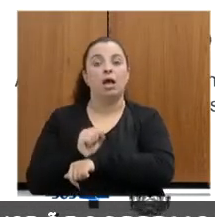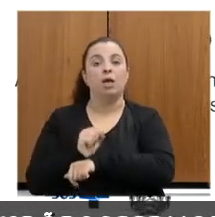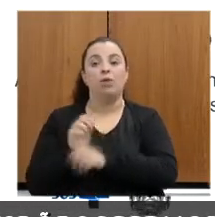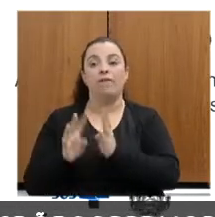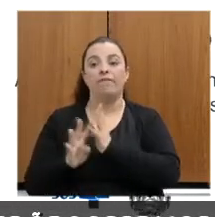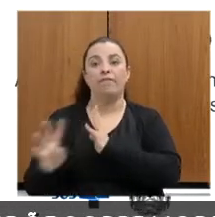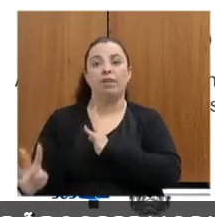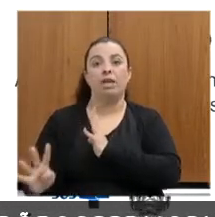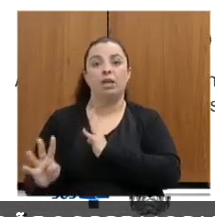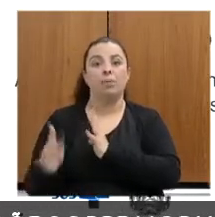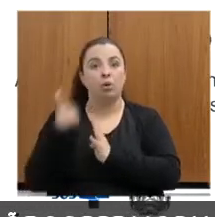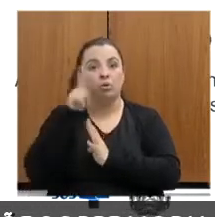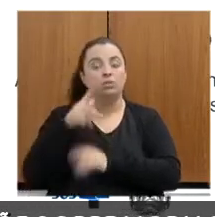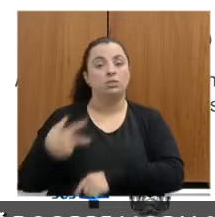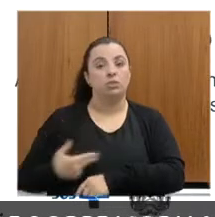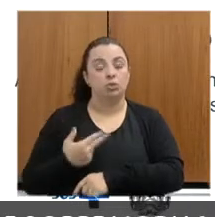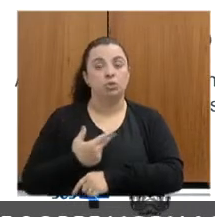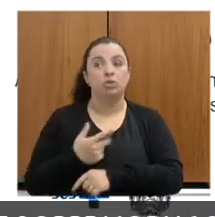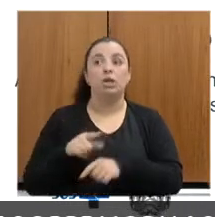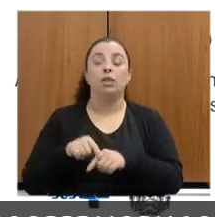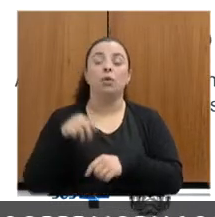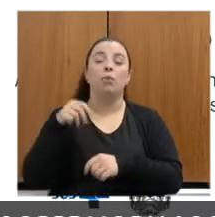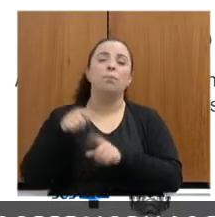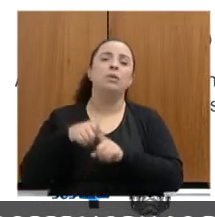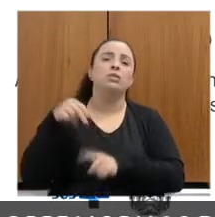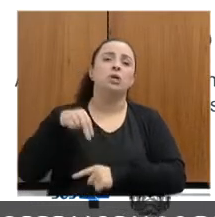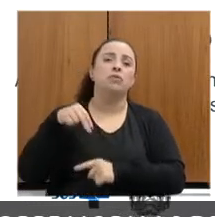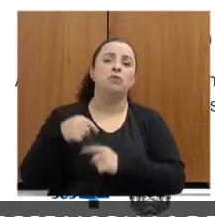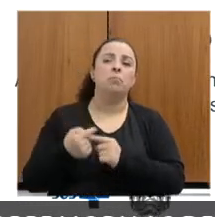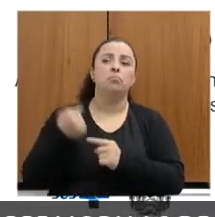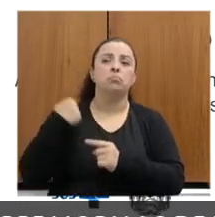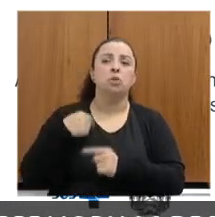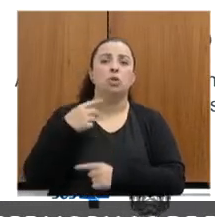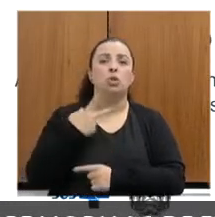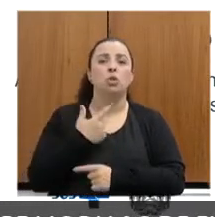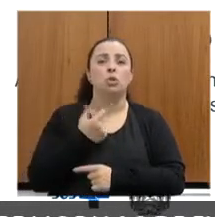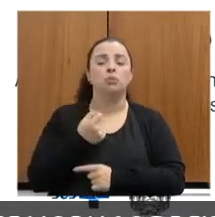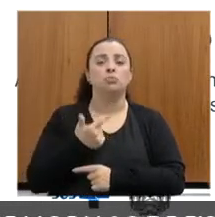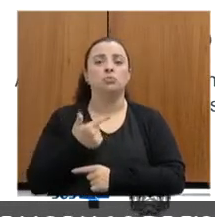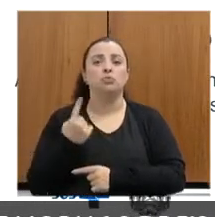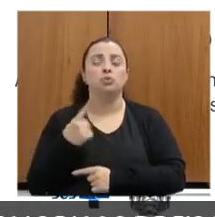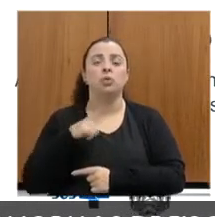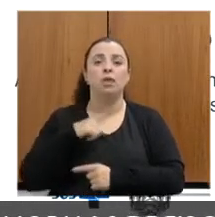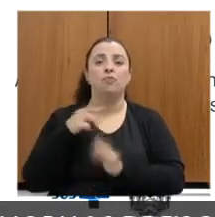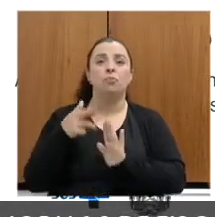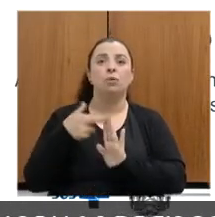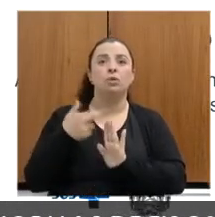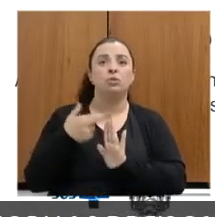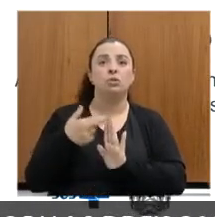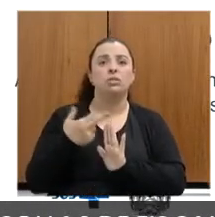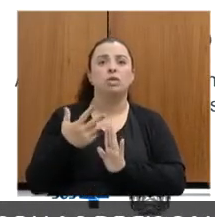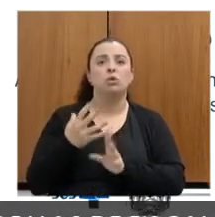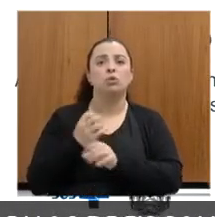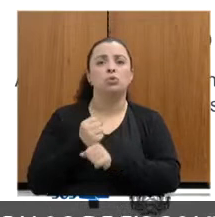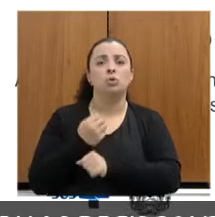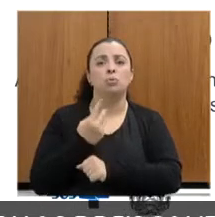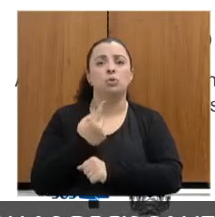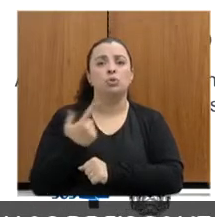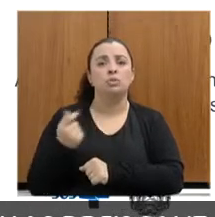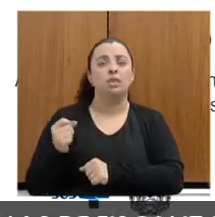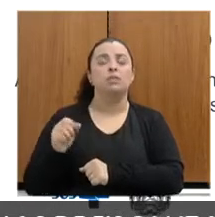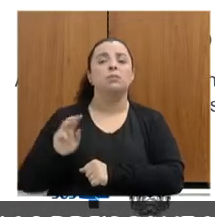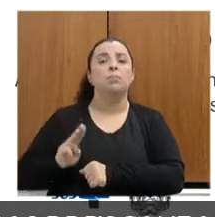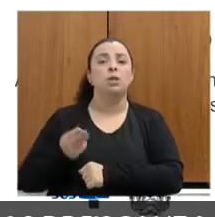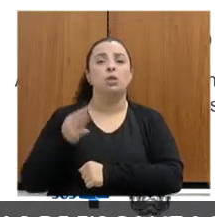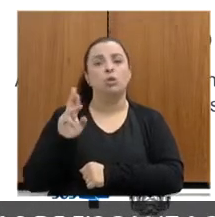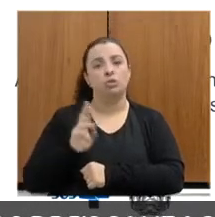criou aí de uma resolução em novembro de 21 em uma resolução e no Valor estimado de mais de 200 milhões de